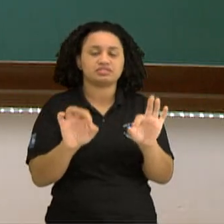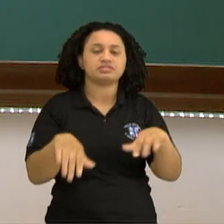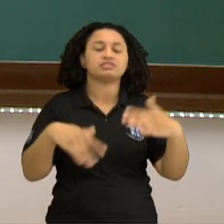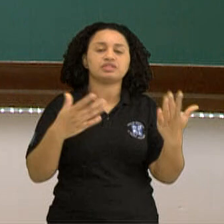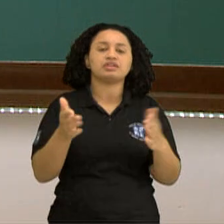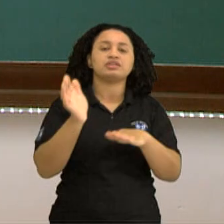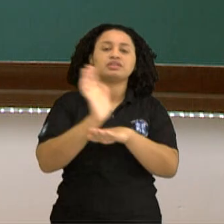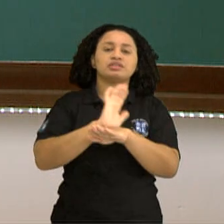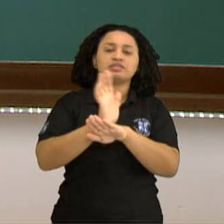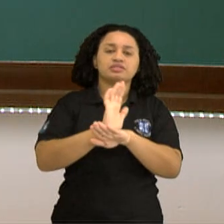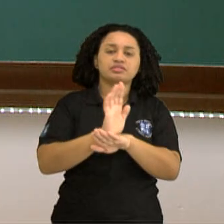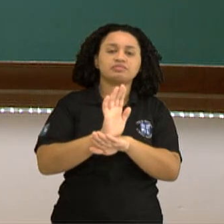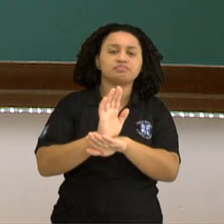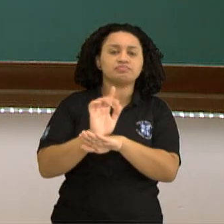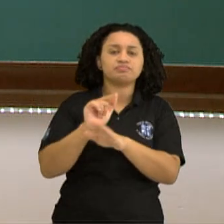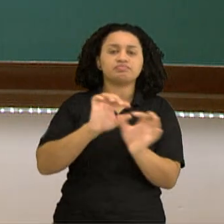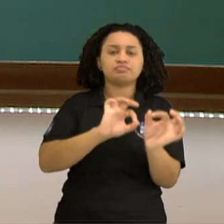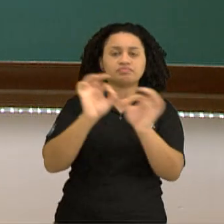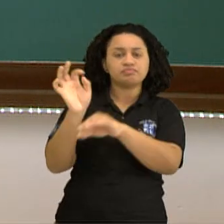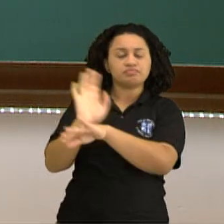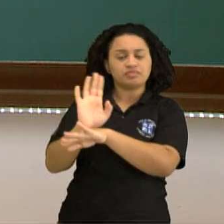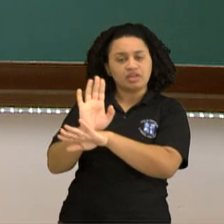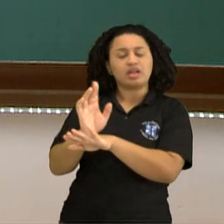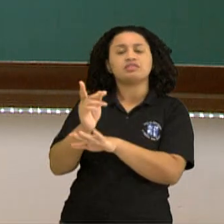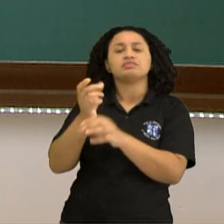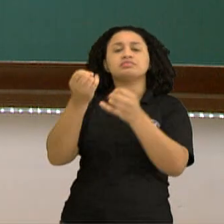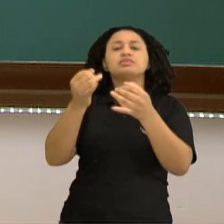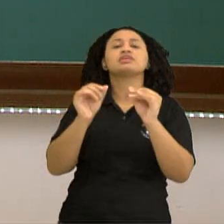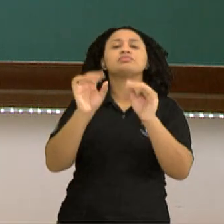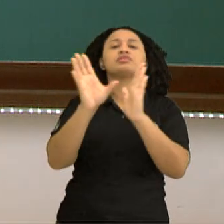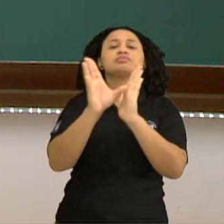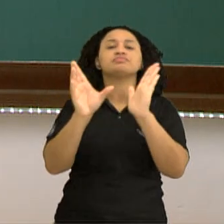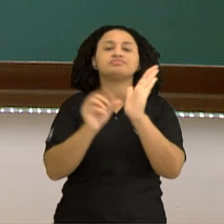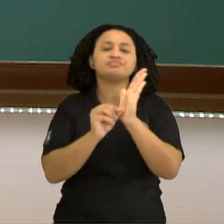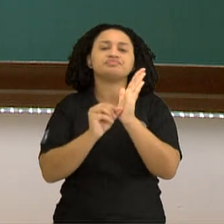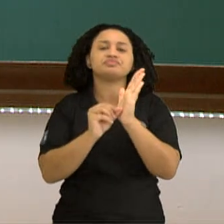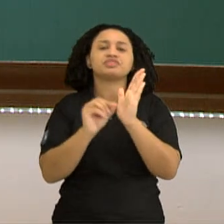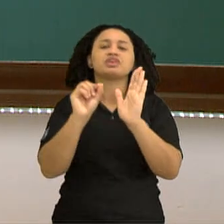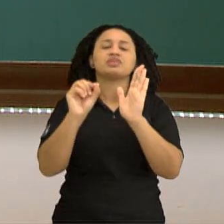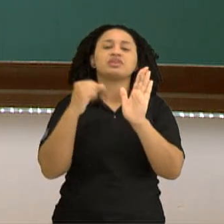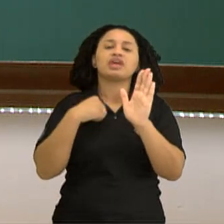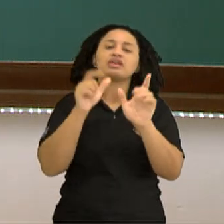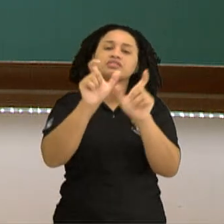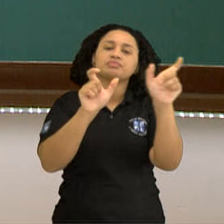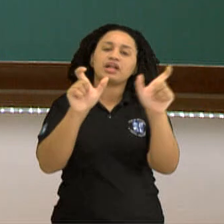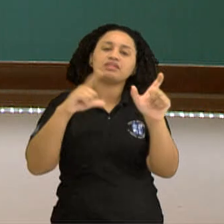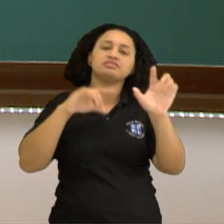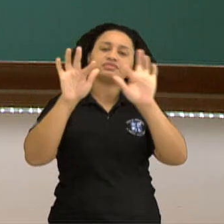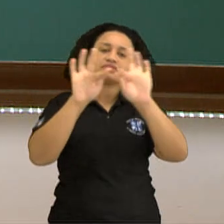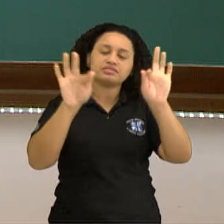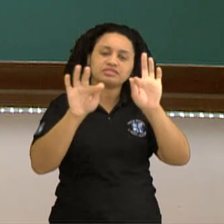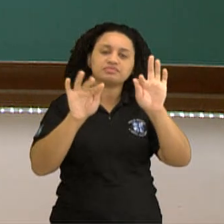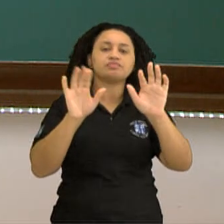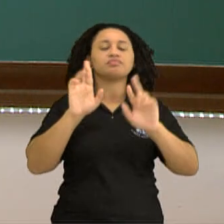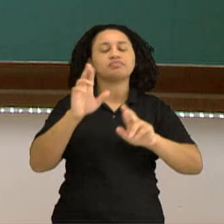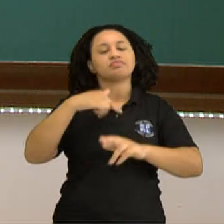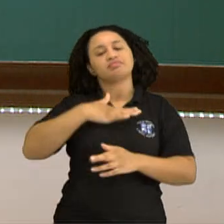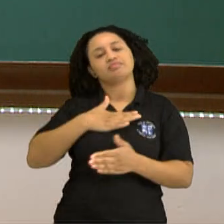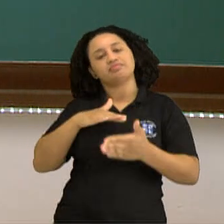vídeo, nós falamos, então, a respeito dos termos da oração. Espero que vocês tenham gostado e até breve!